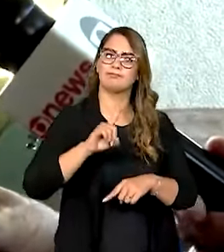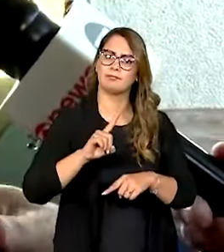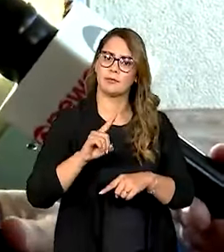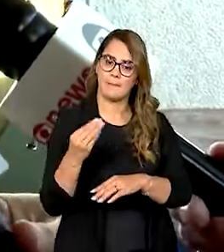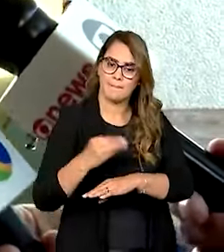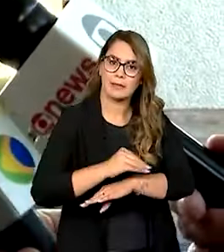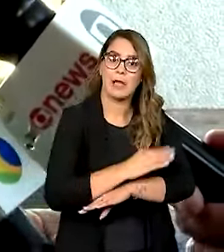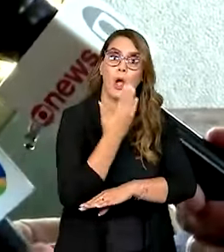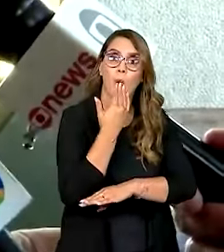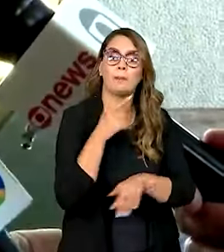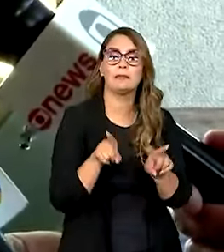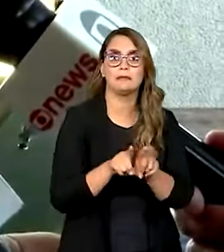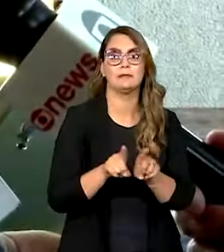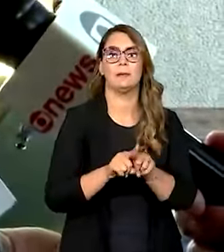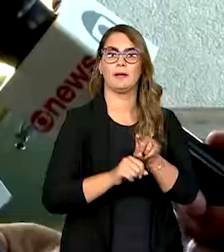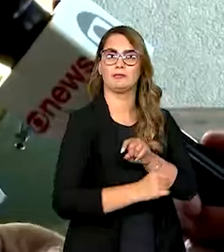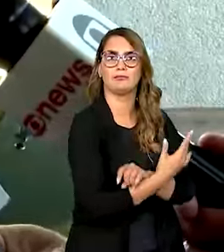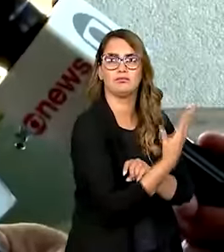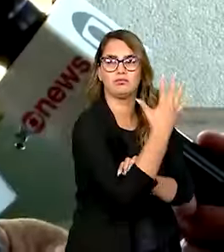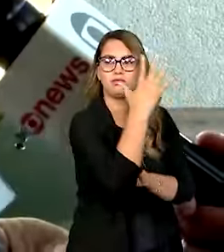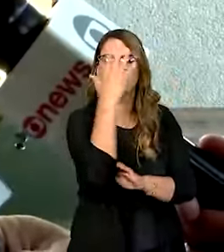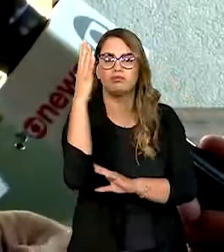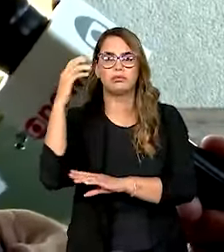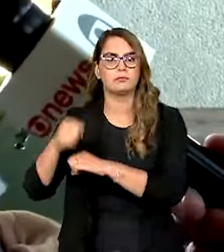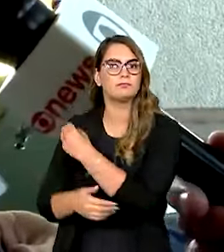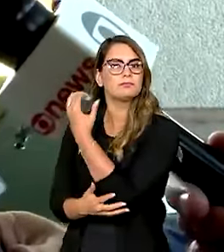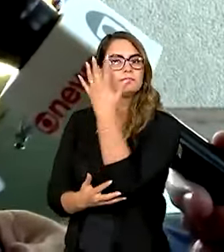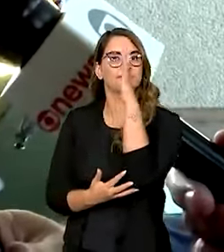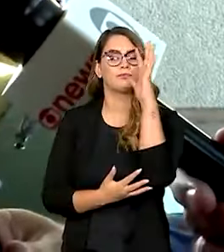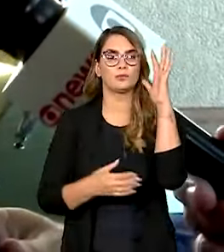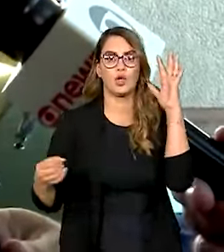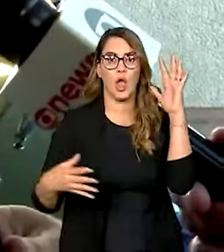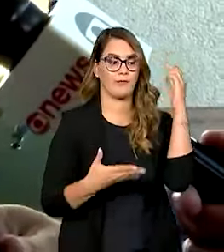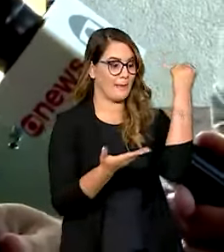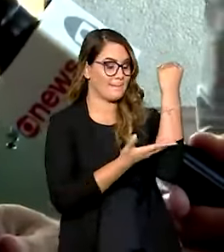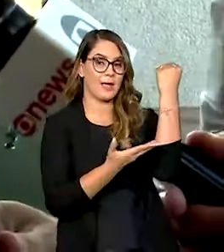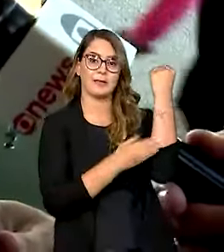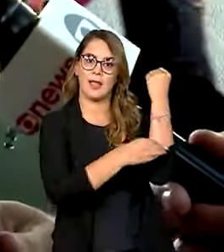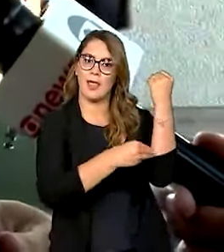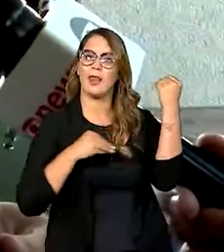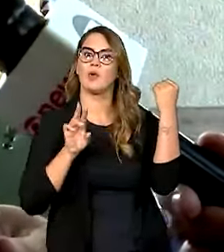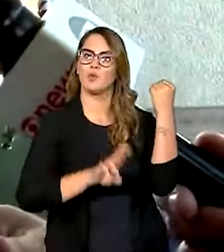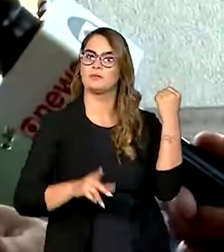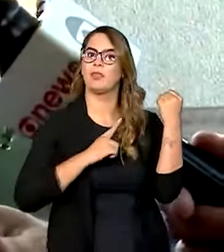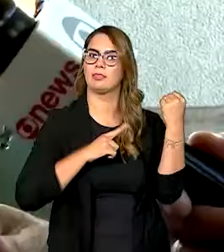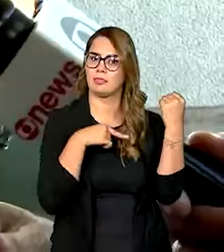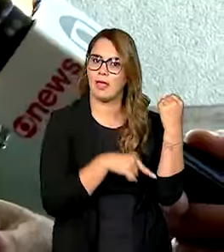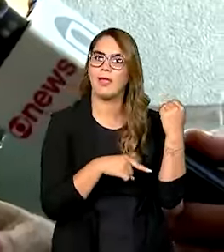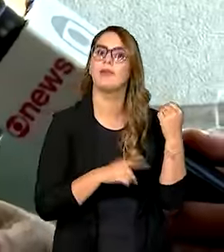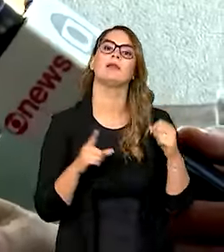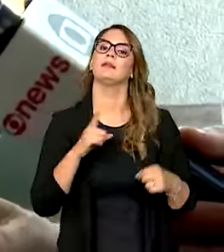plantar comida mas para poder reflorest ou florestar com aquela madeira que a gente quiser então nós estamos